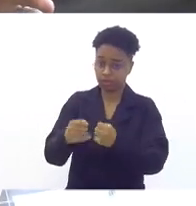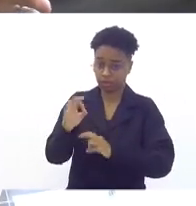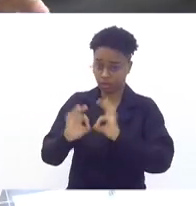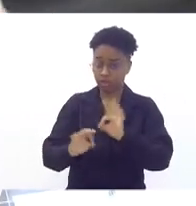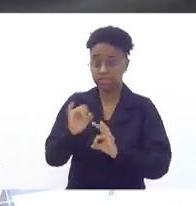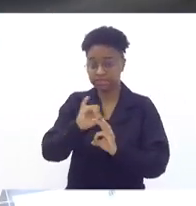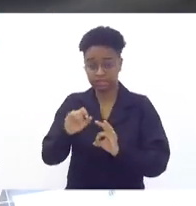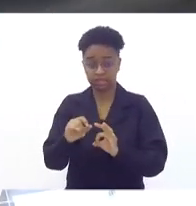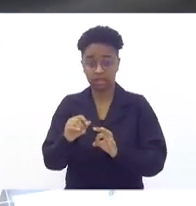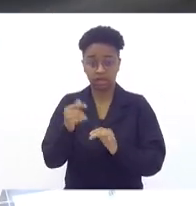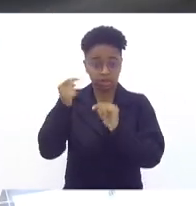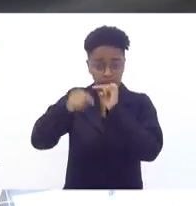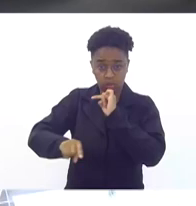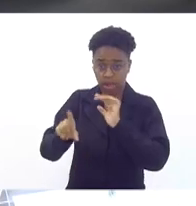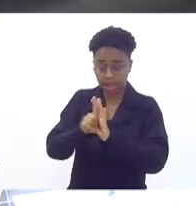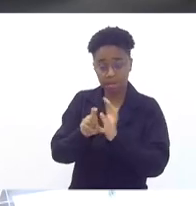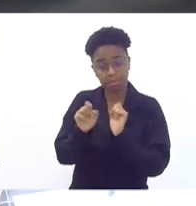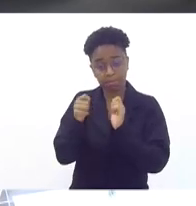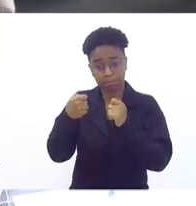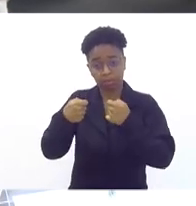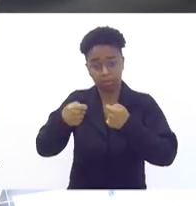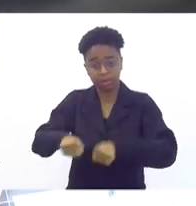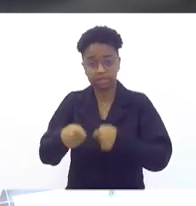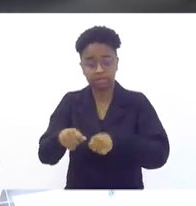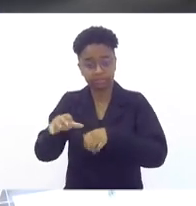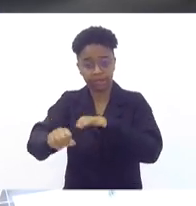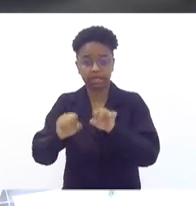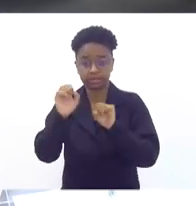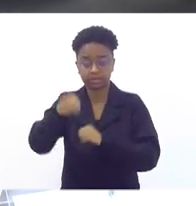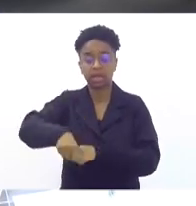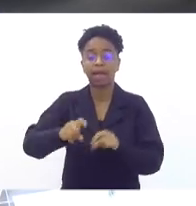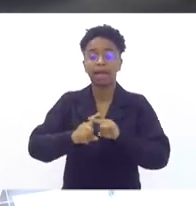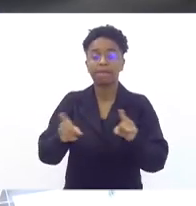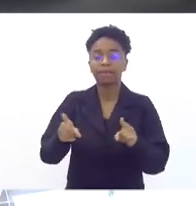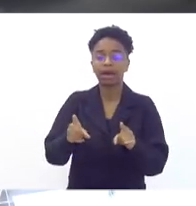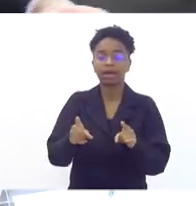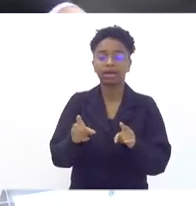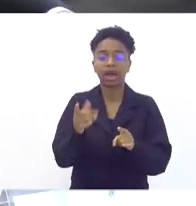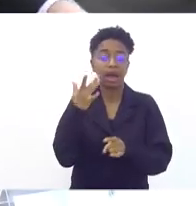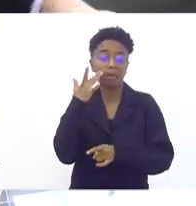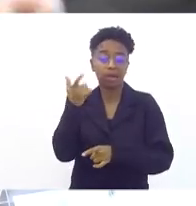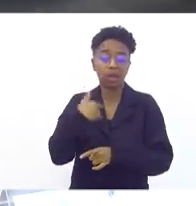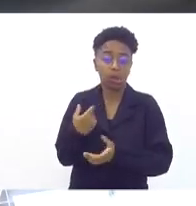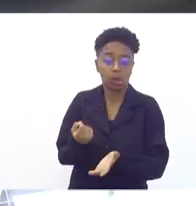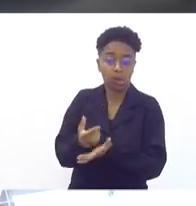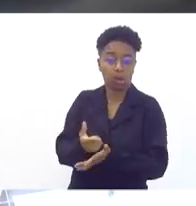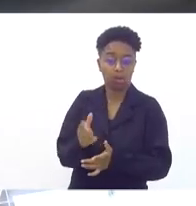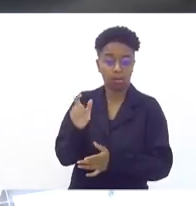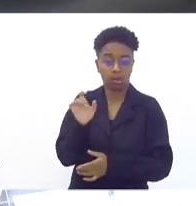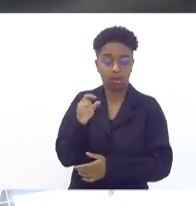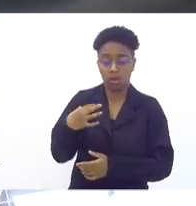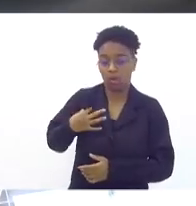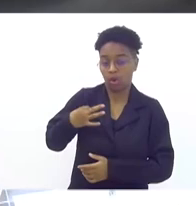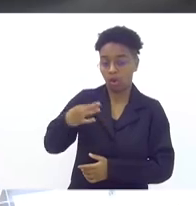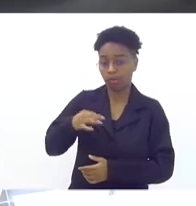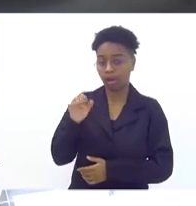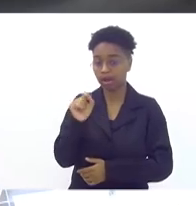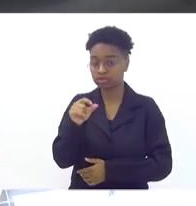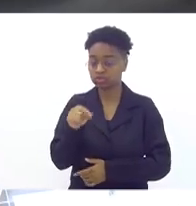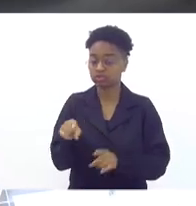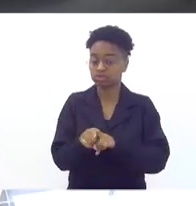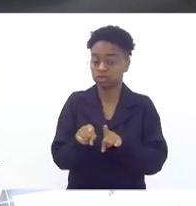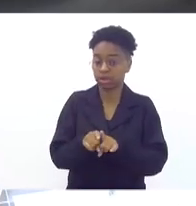recolher mas dentro da legalidade quem são essas pessoas amanhã ou depois eu boto um colete Azul bota um Tazer na cintura e um